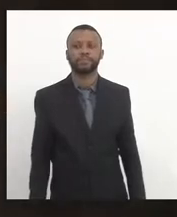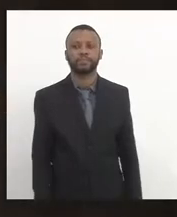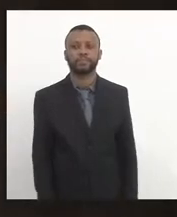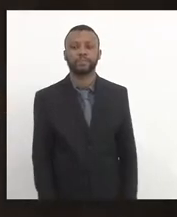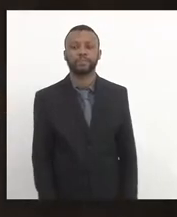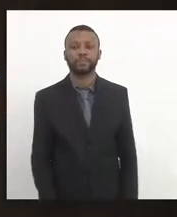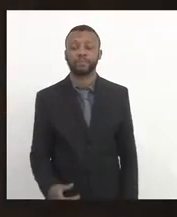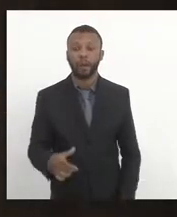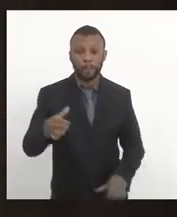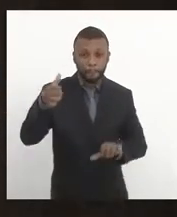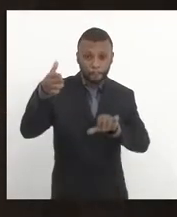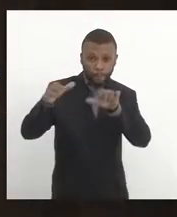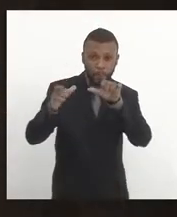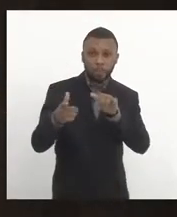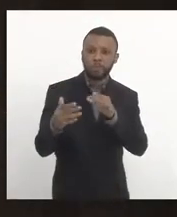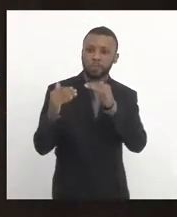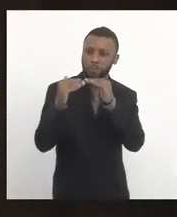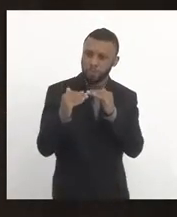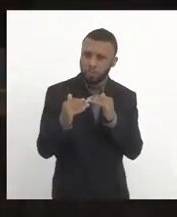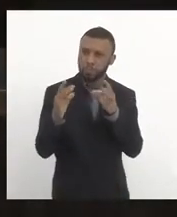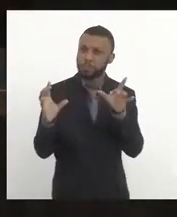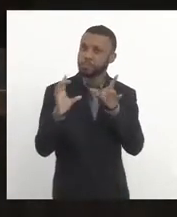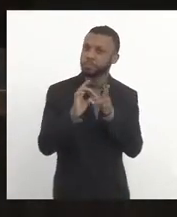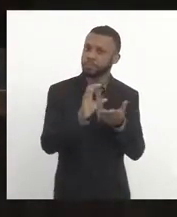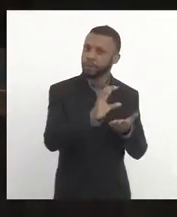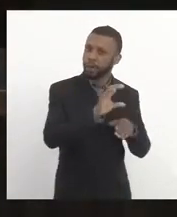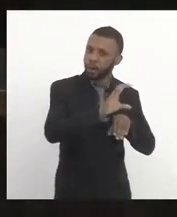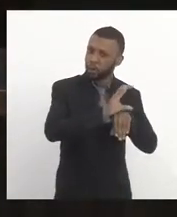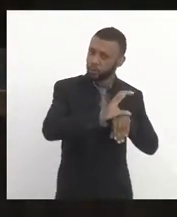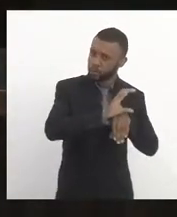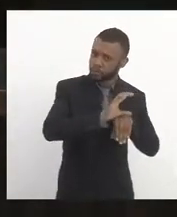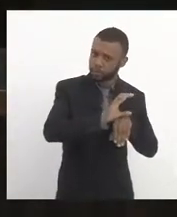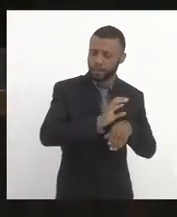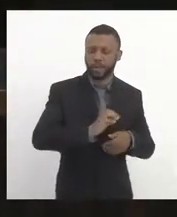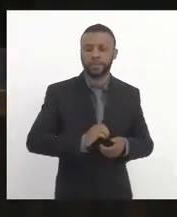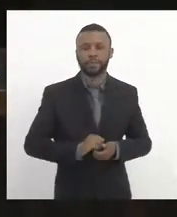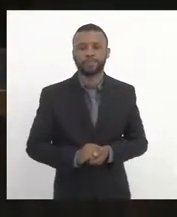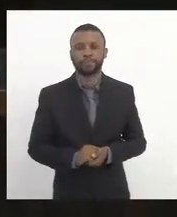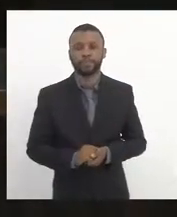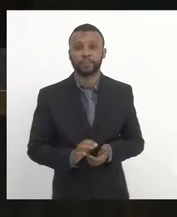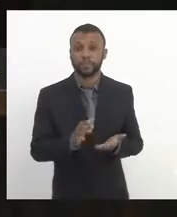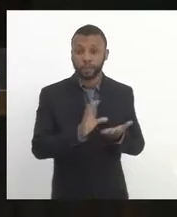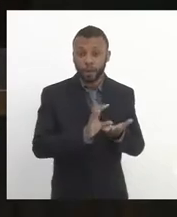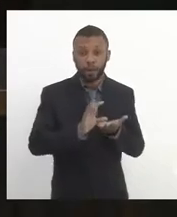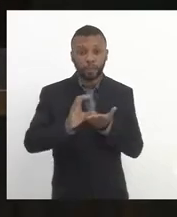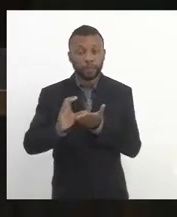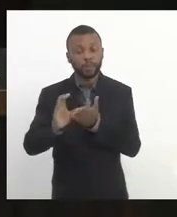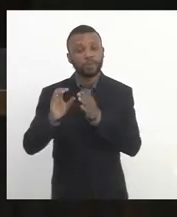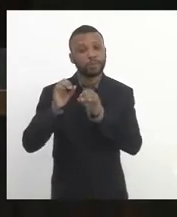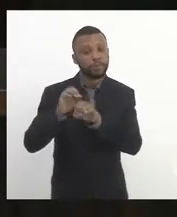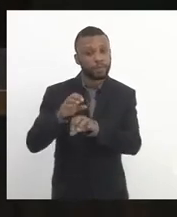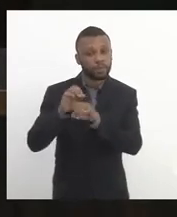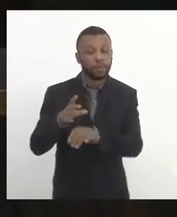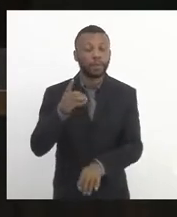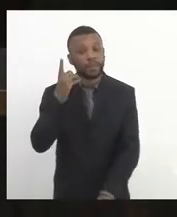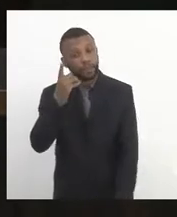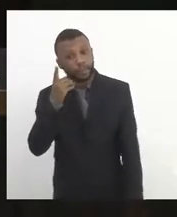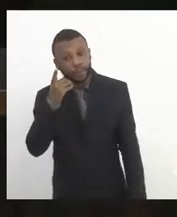pela constitucionalidade com emendas. Pela Comissão de Educação, deputado Flávio